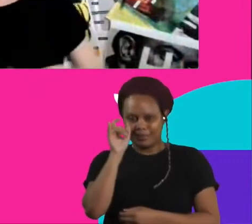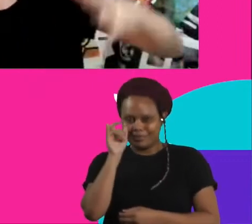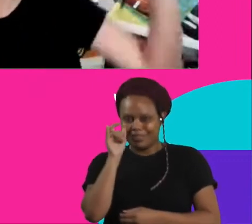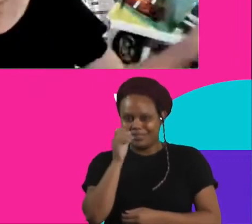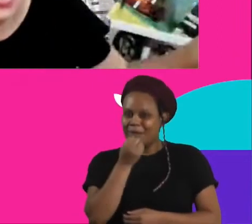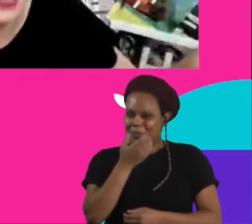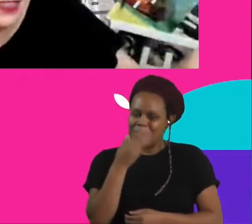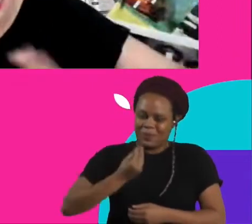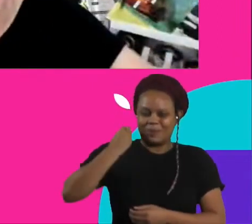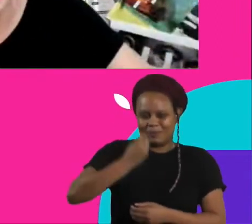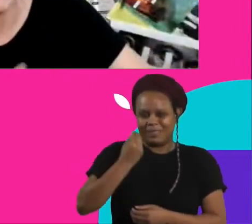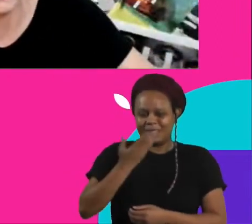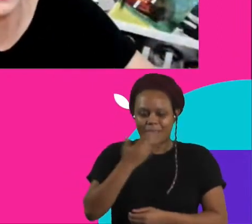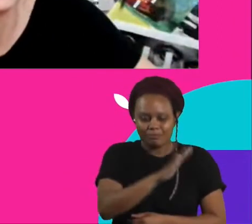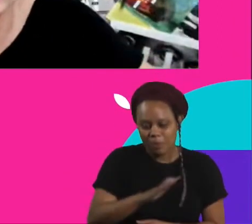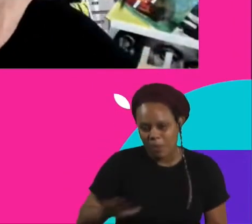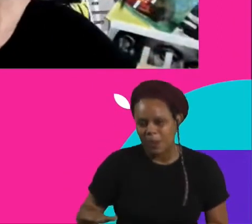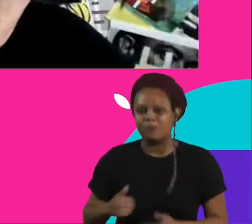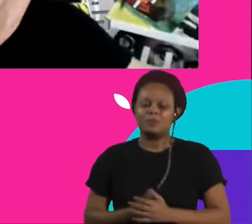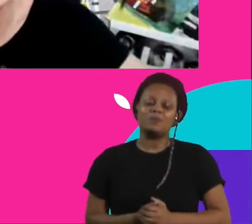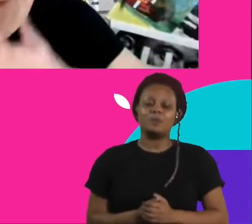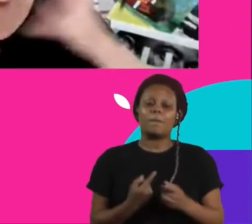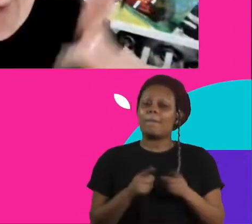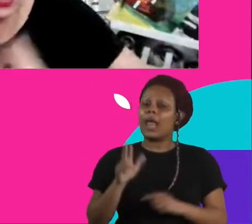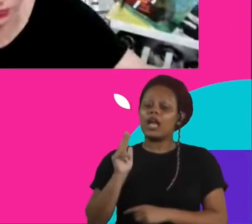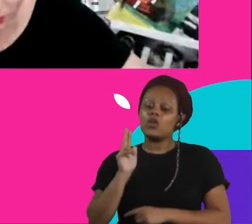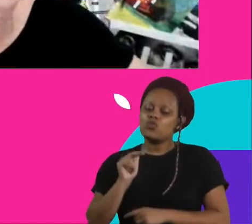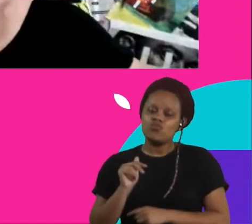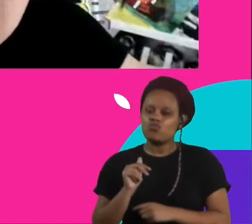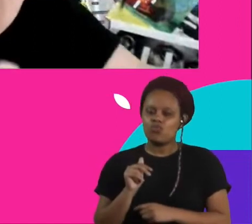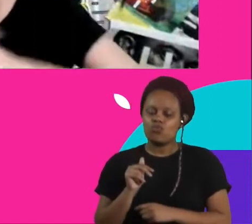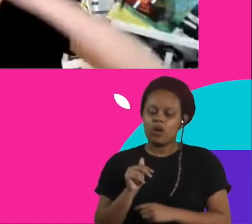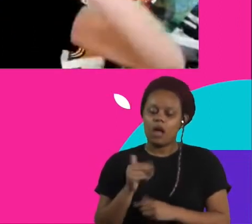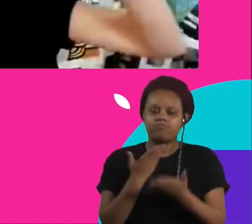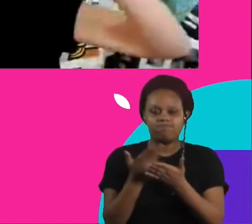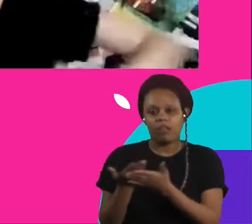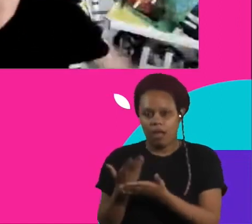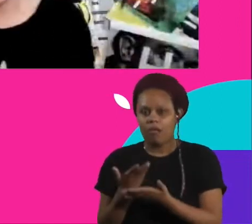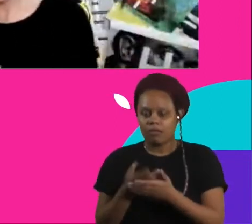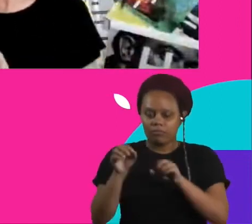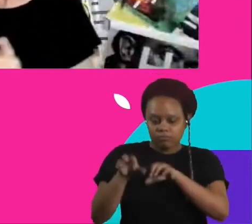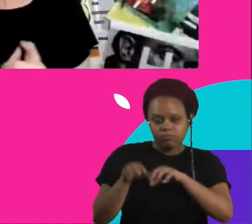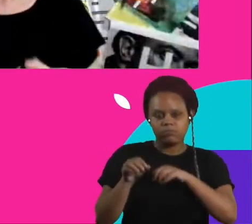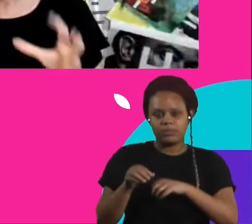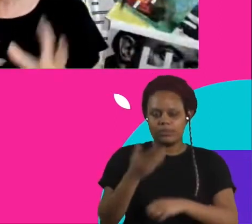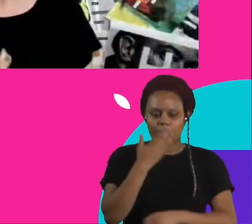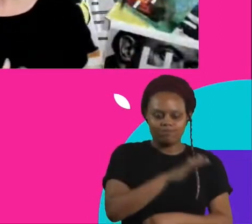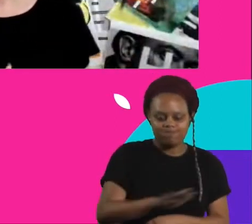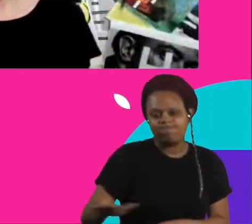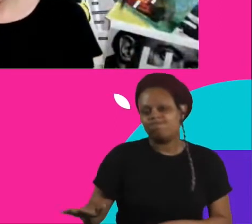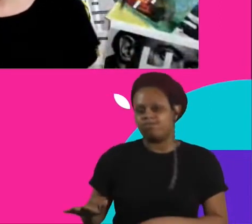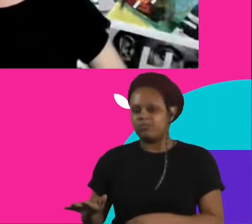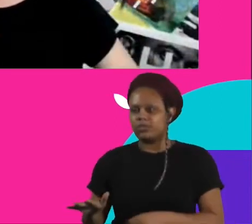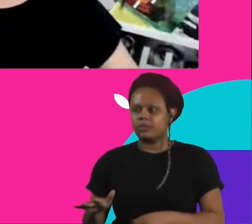boas experiências, mas eu nunca dei aula para uma turma de sexto ano, de sétimo ano. E